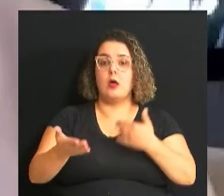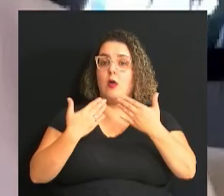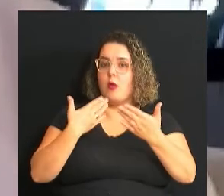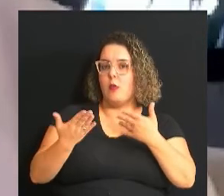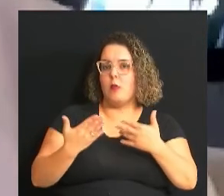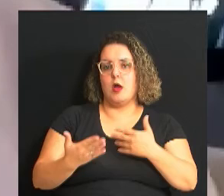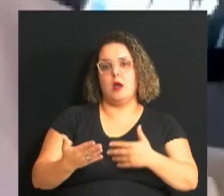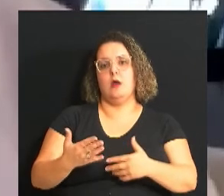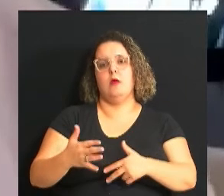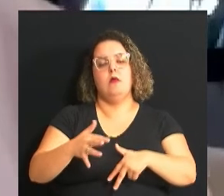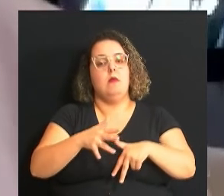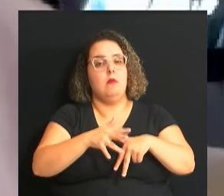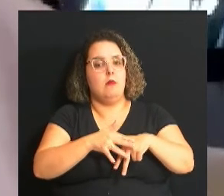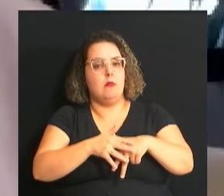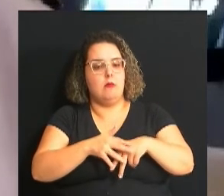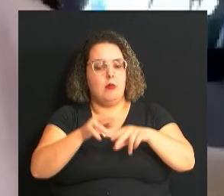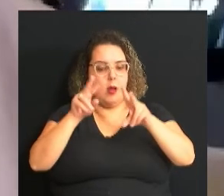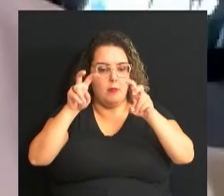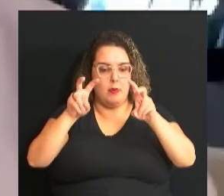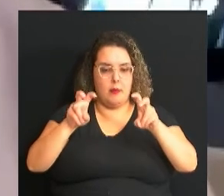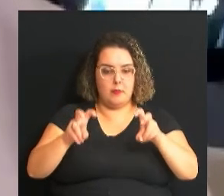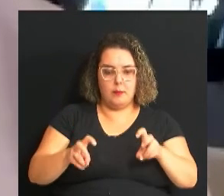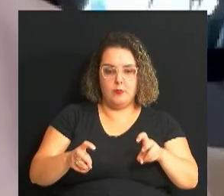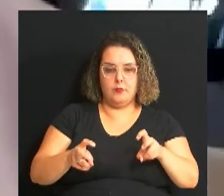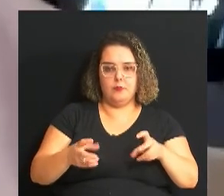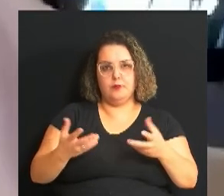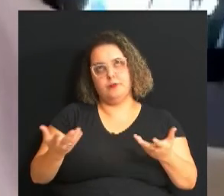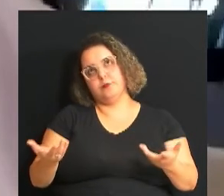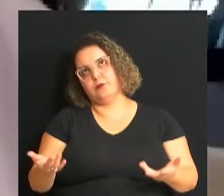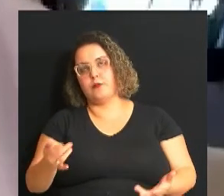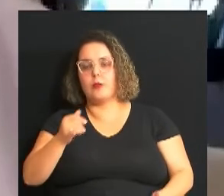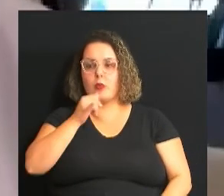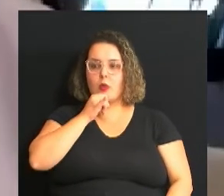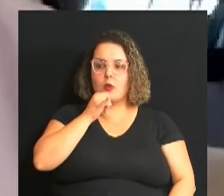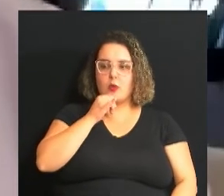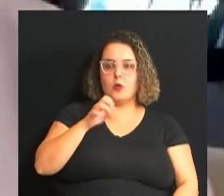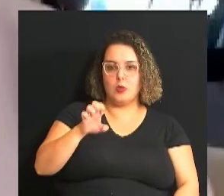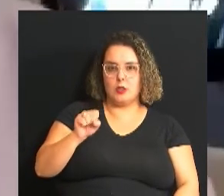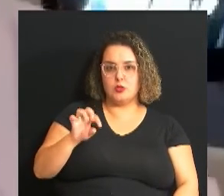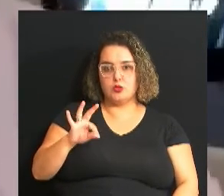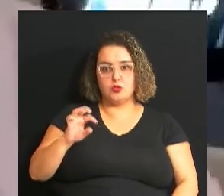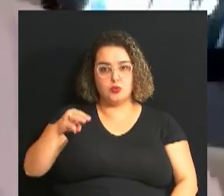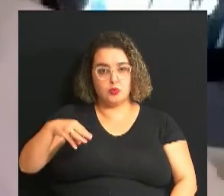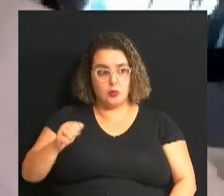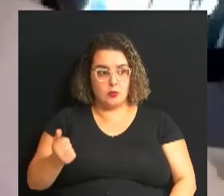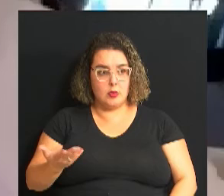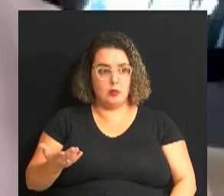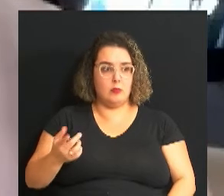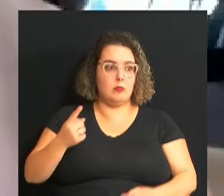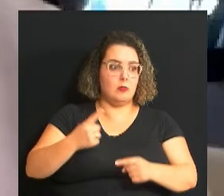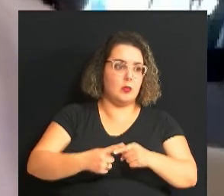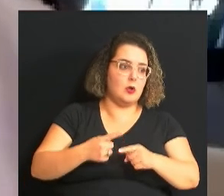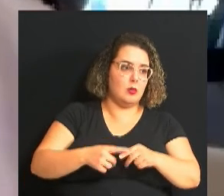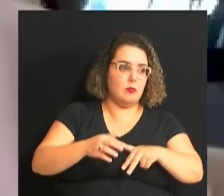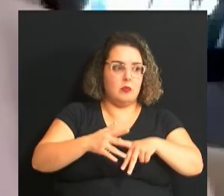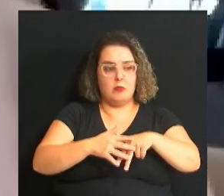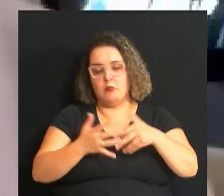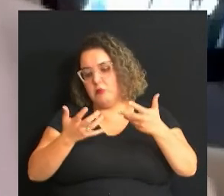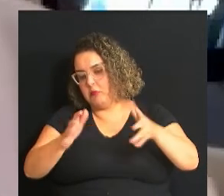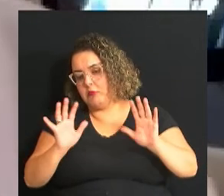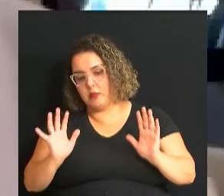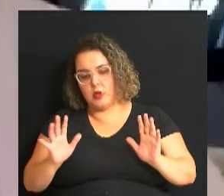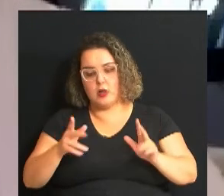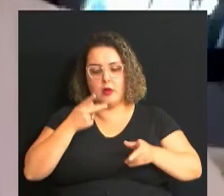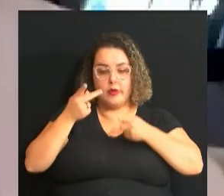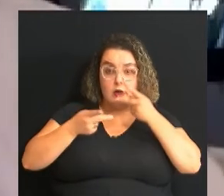sobre determinados assuntos, e aqui vou colocar, por exemplo, um estômago, seja porque o paciente não quer falar disso,